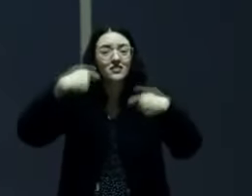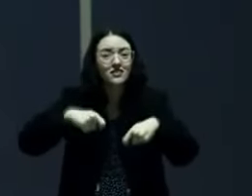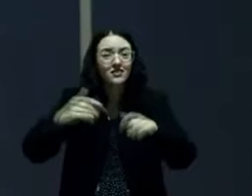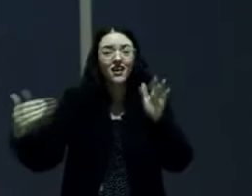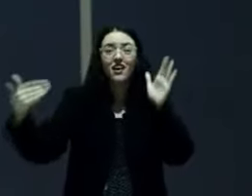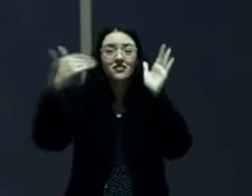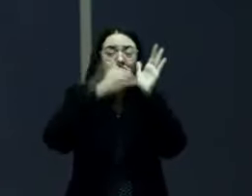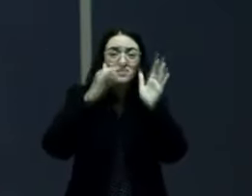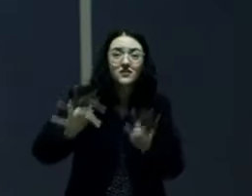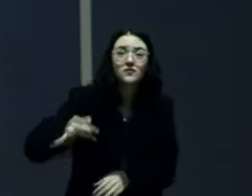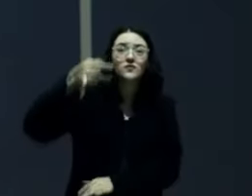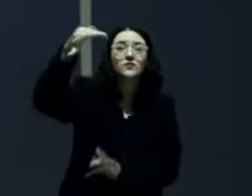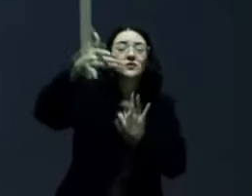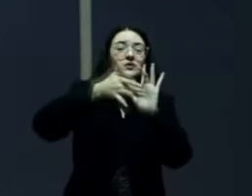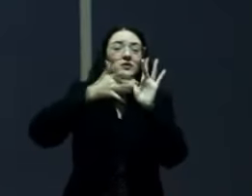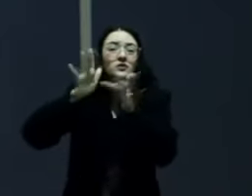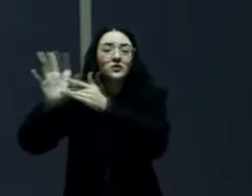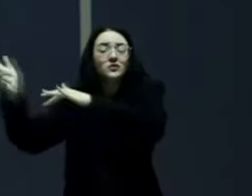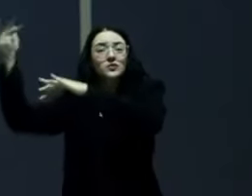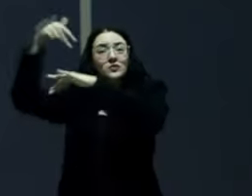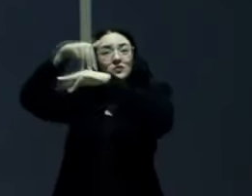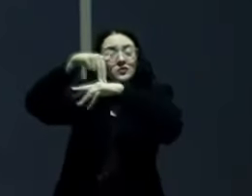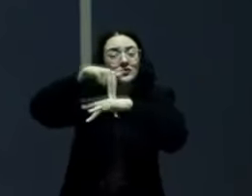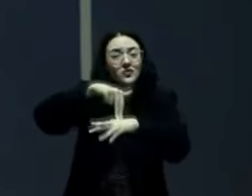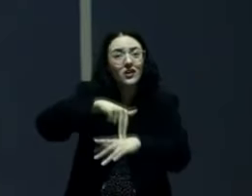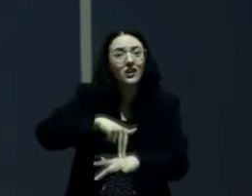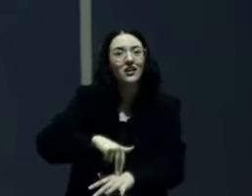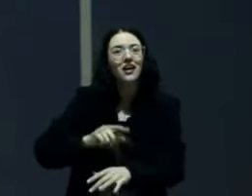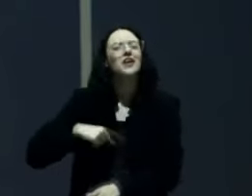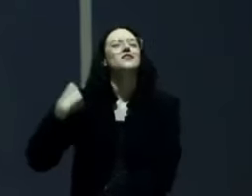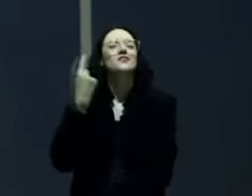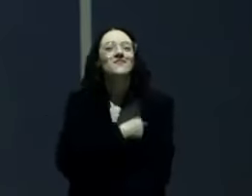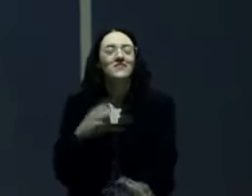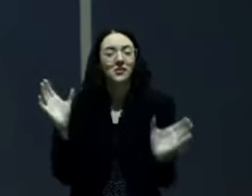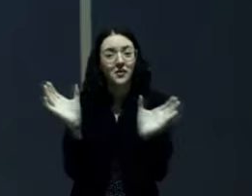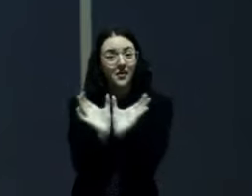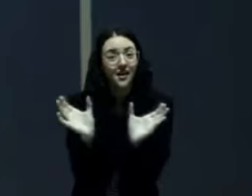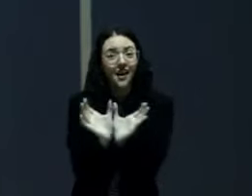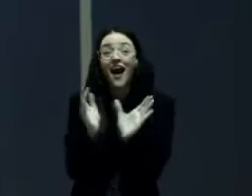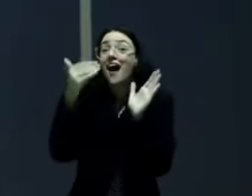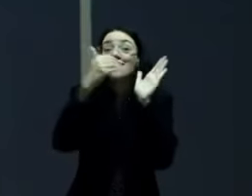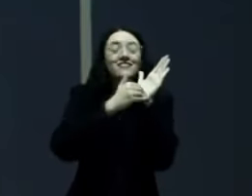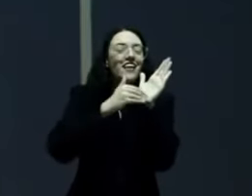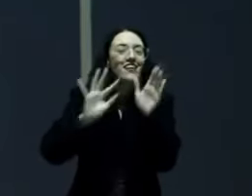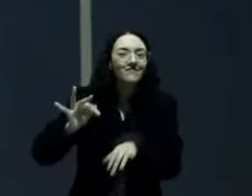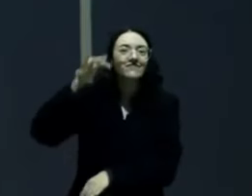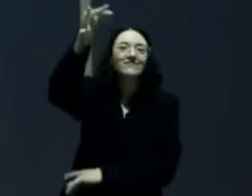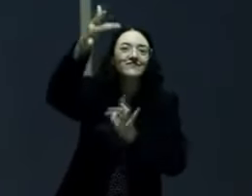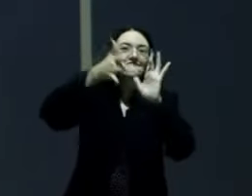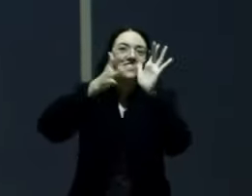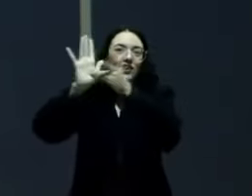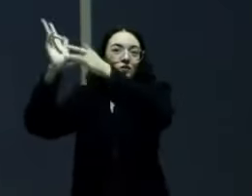Até que Ele venha. Nós vamos ceiar até que Ele venha. Até que Ele venha, eu tenho